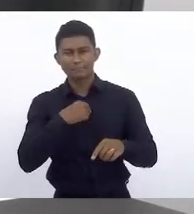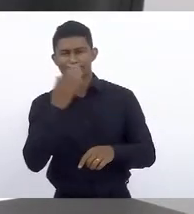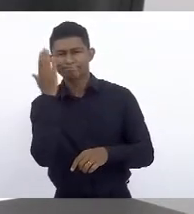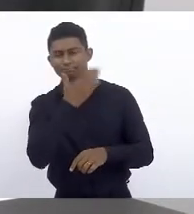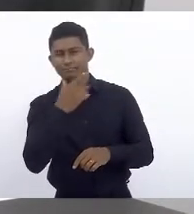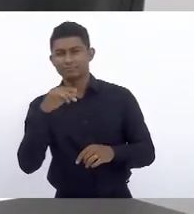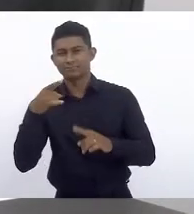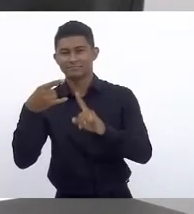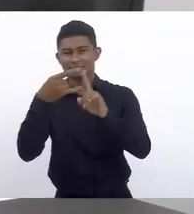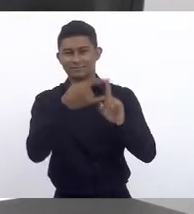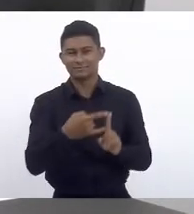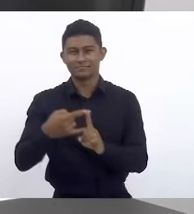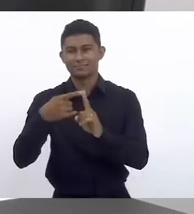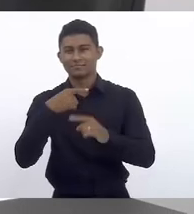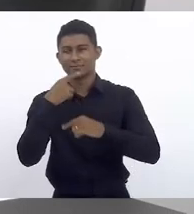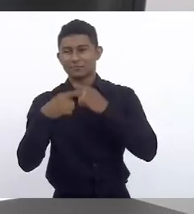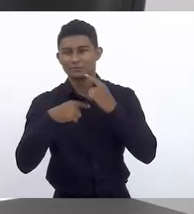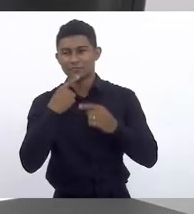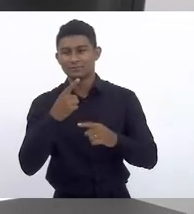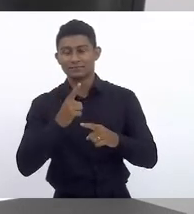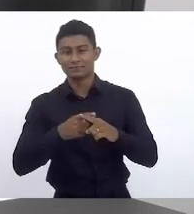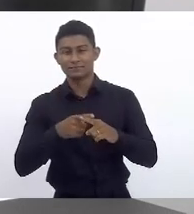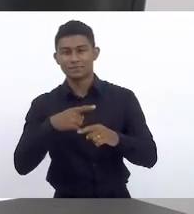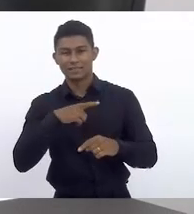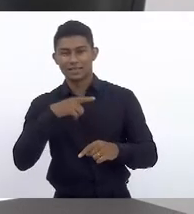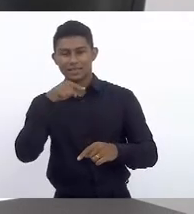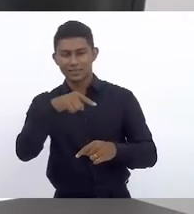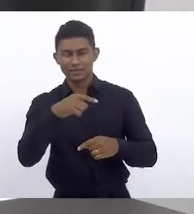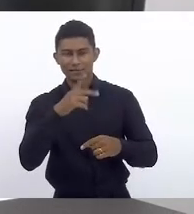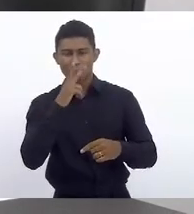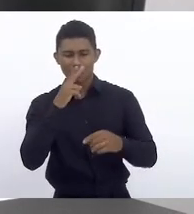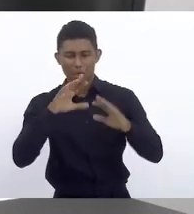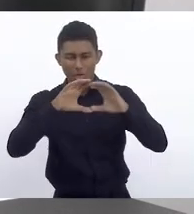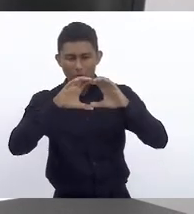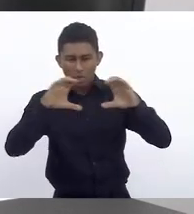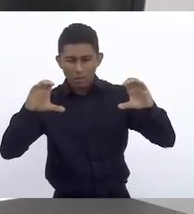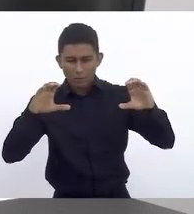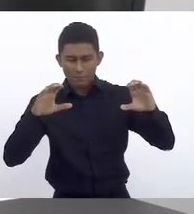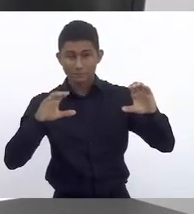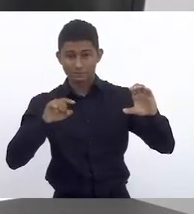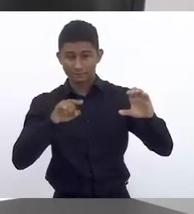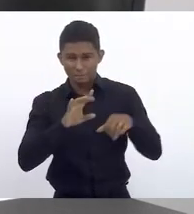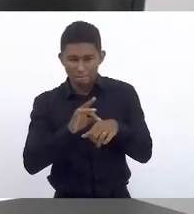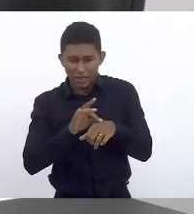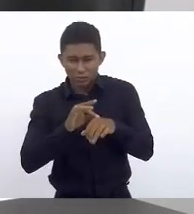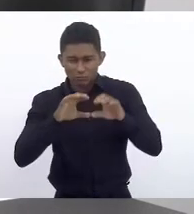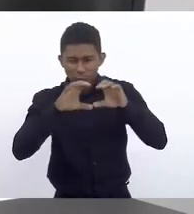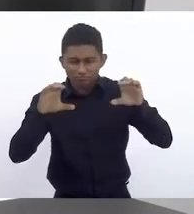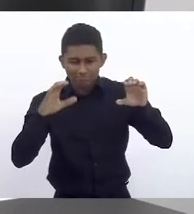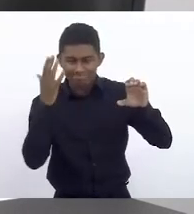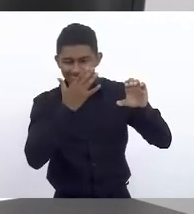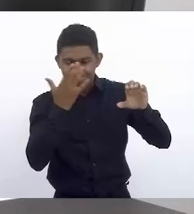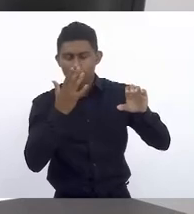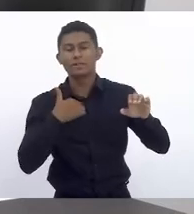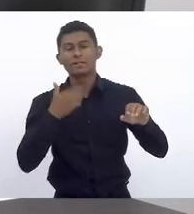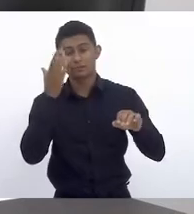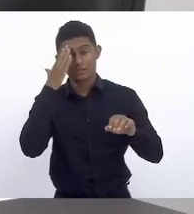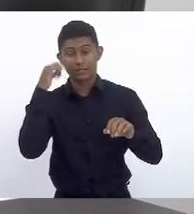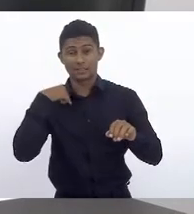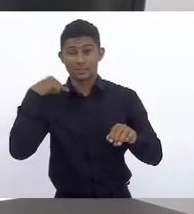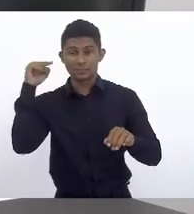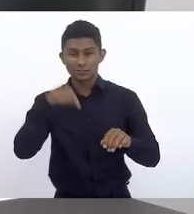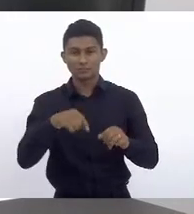sistema, porque tem uma tarja aqui, mas sei que estão conosco. É o Luiz Martins, o Bruno